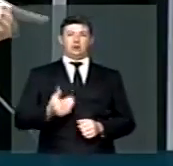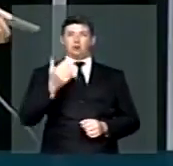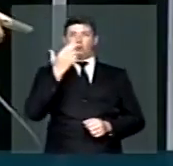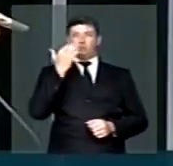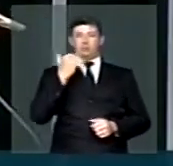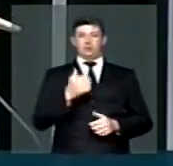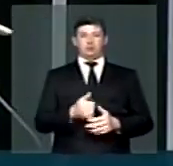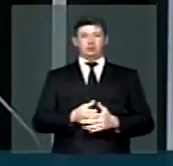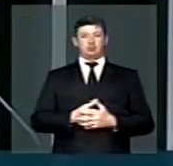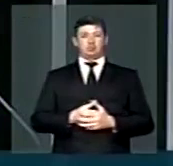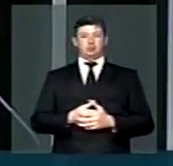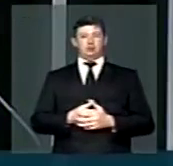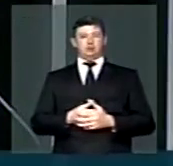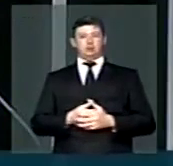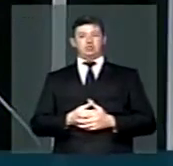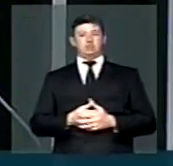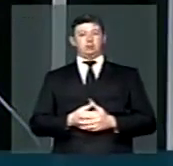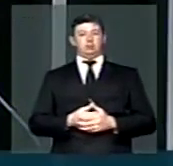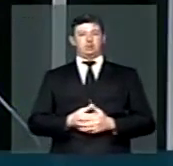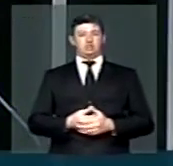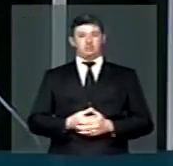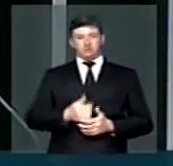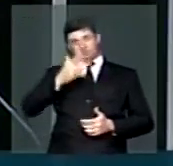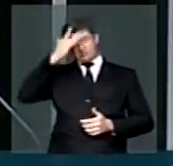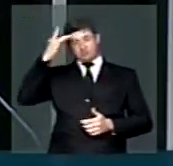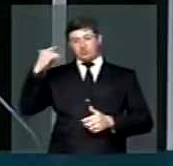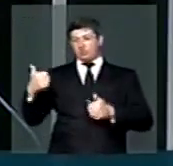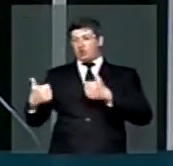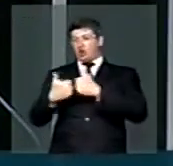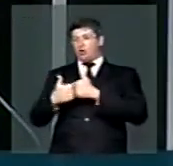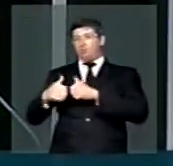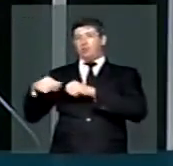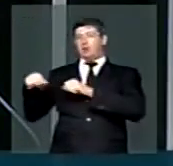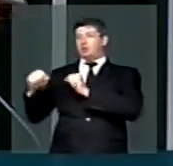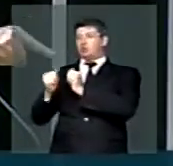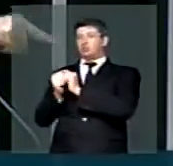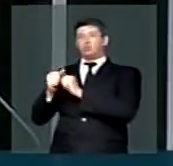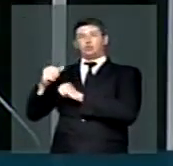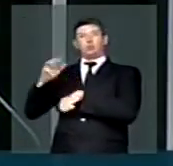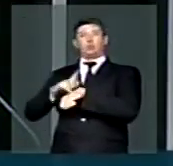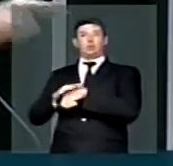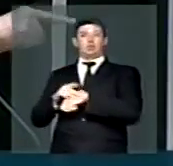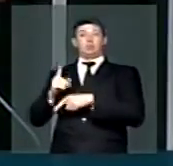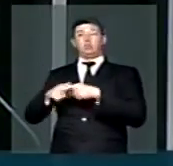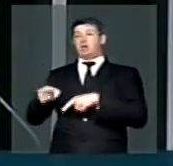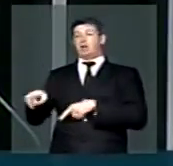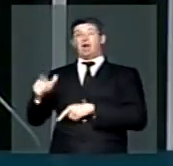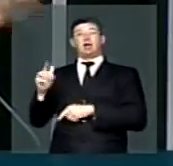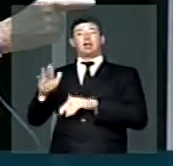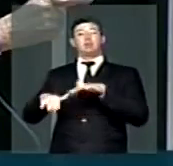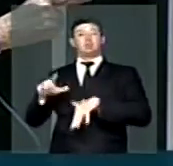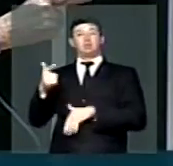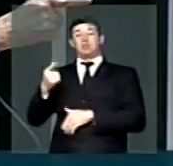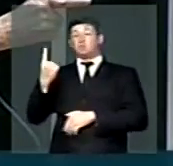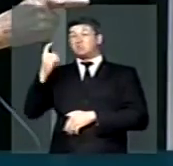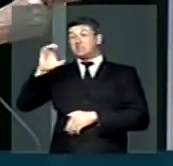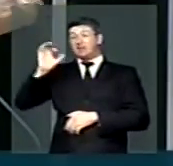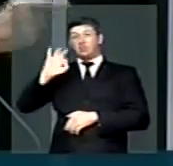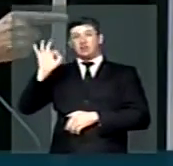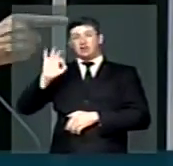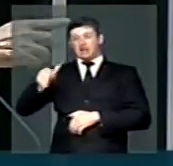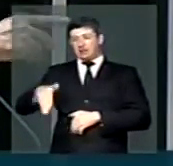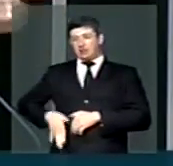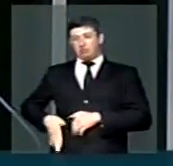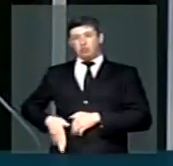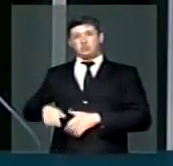comida para os acompanhantes dos doentes, que muitas vezes não tem sequer um centavo